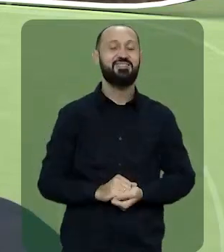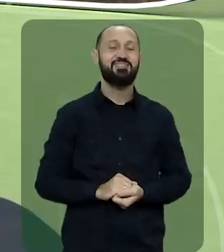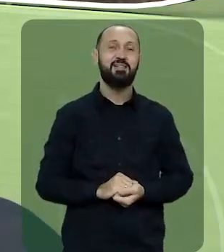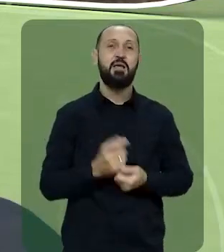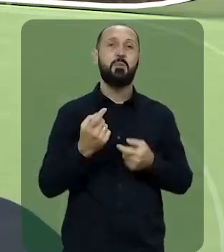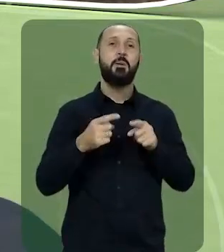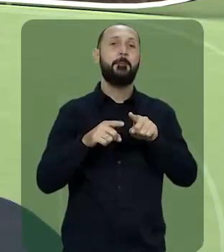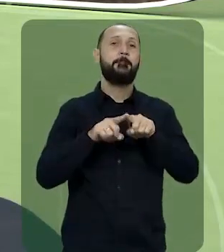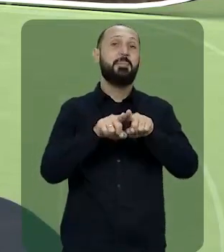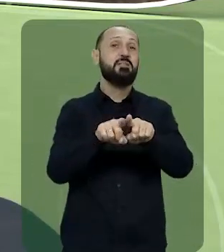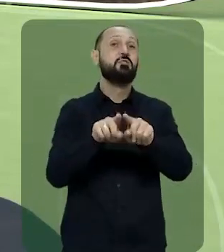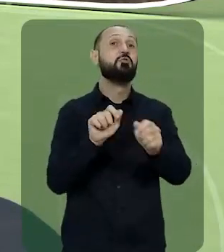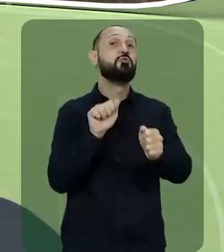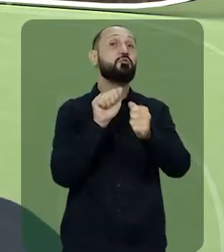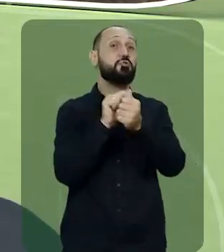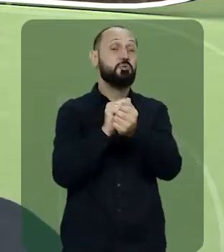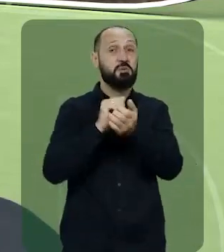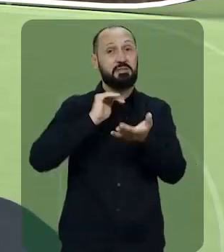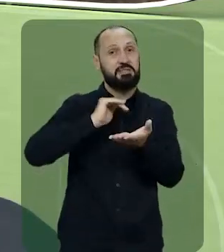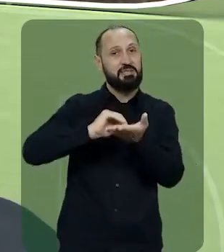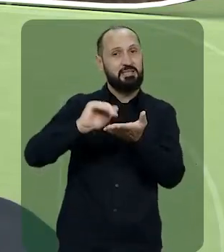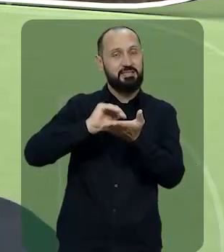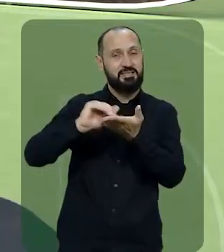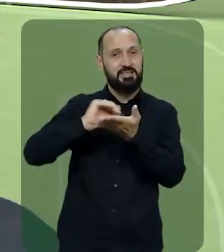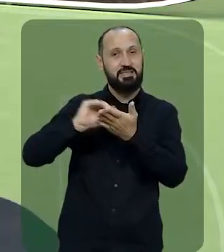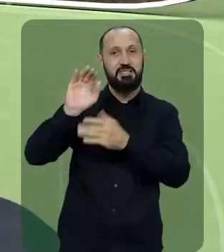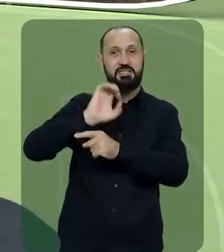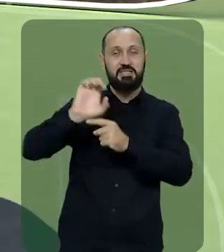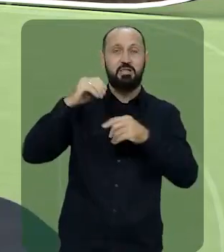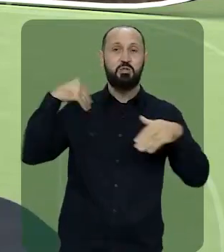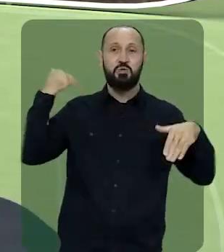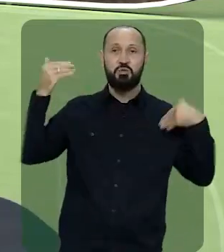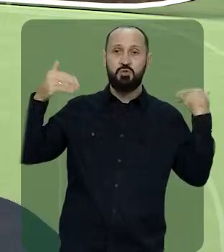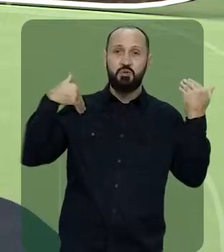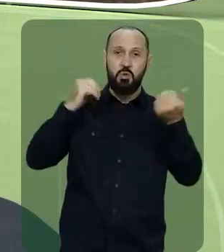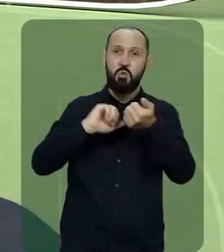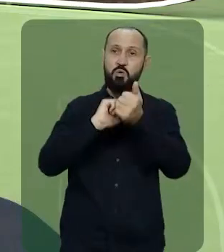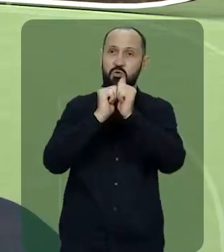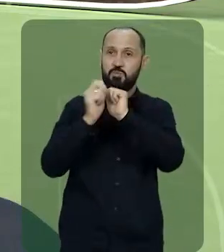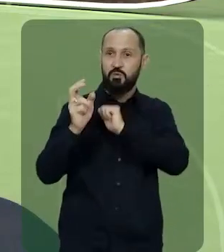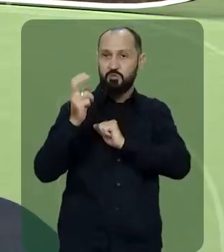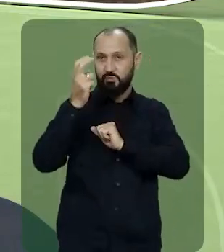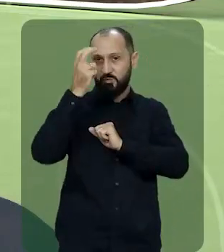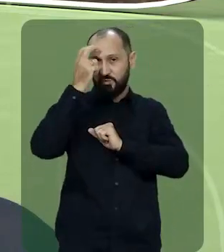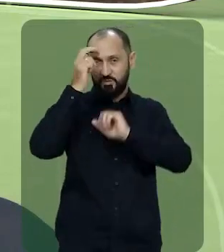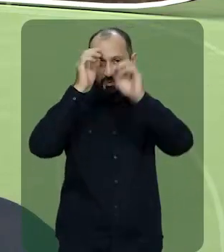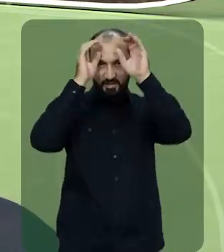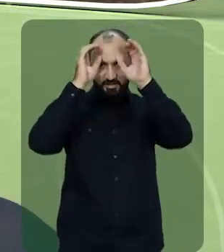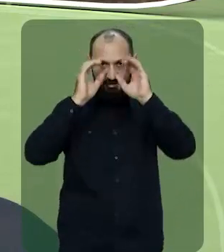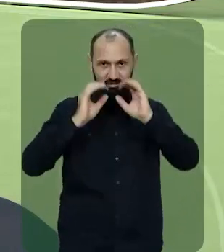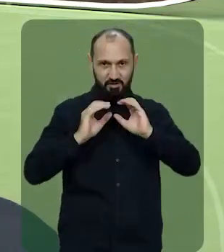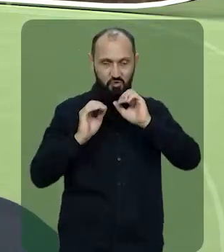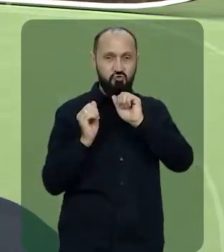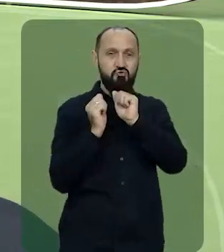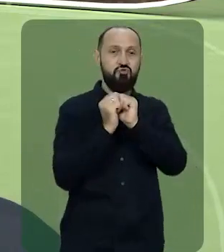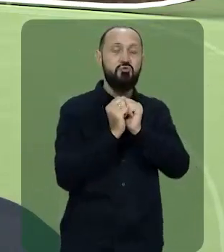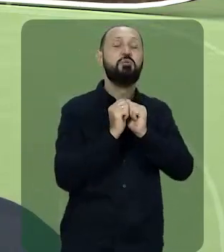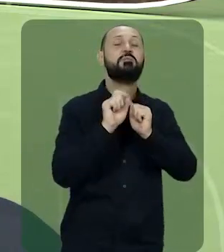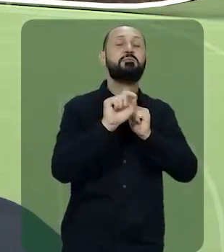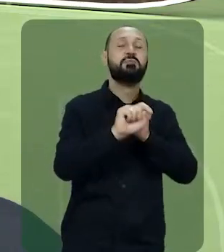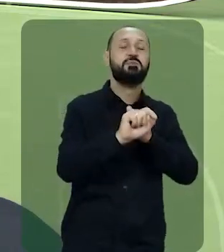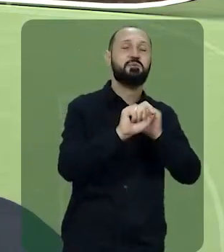uma parceria entre a Secretaria de Estado de Turismo, Esporte, Cultura e Cidadania com a